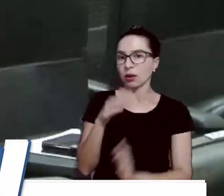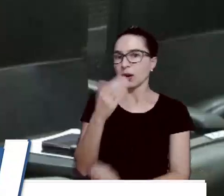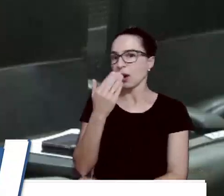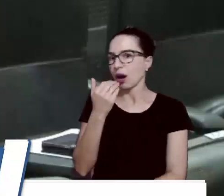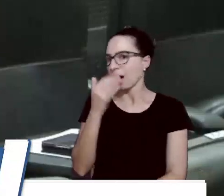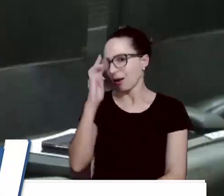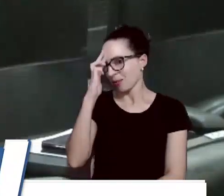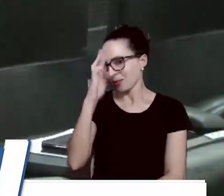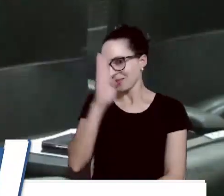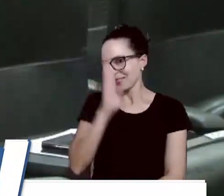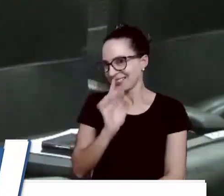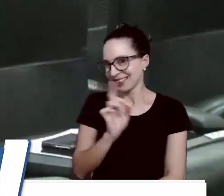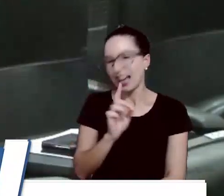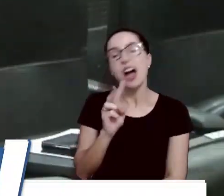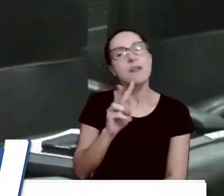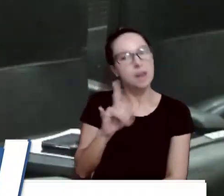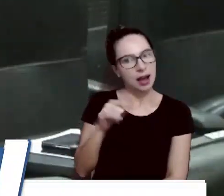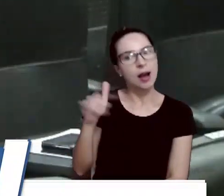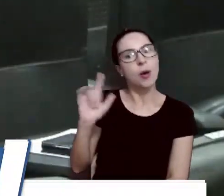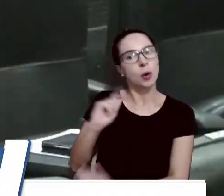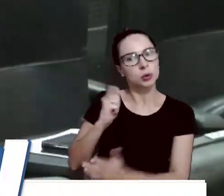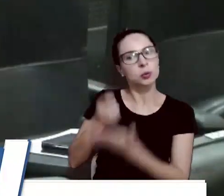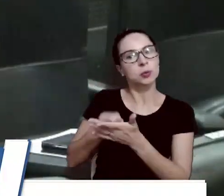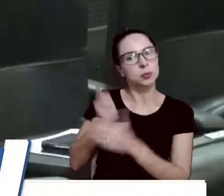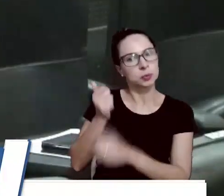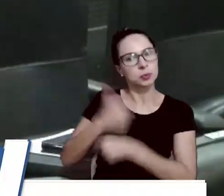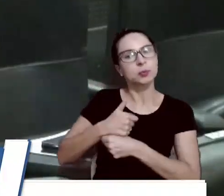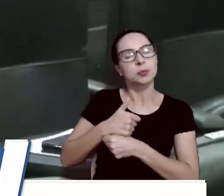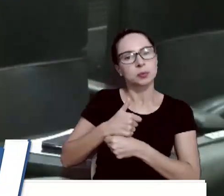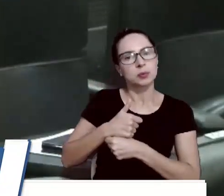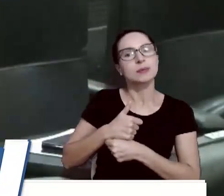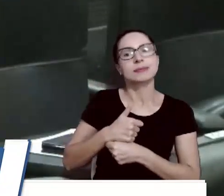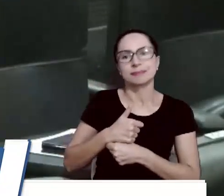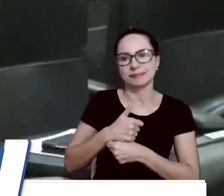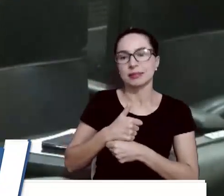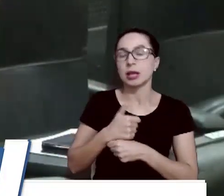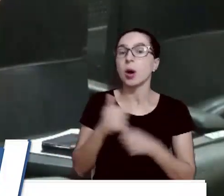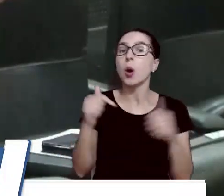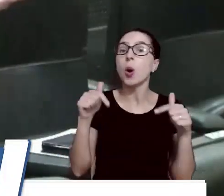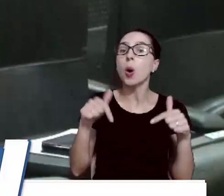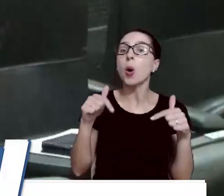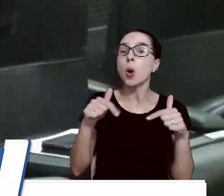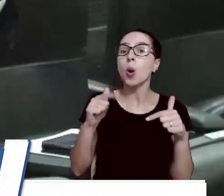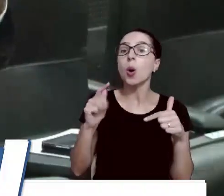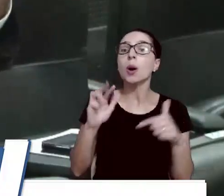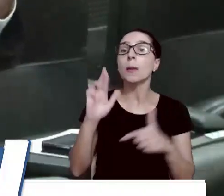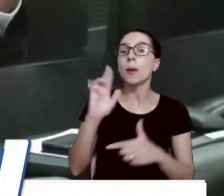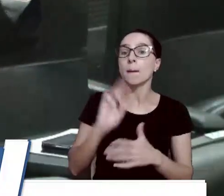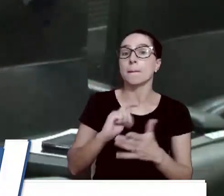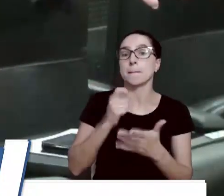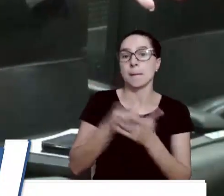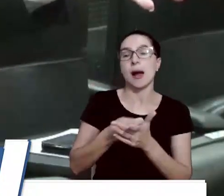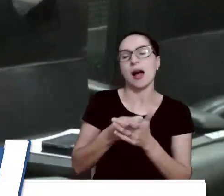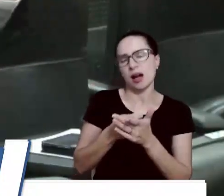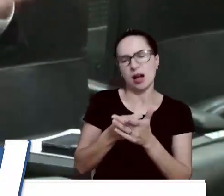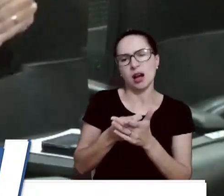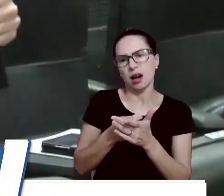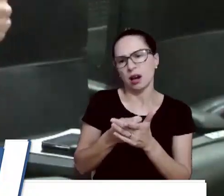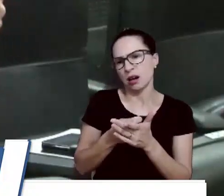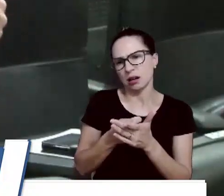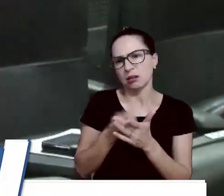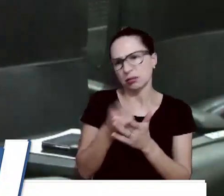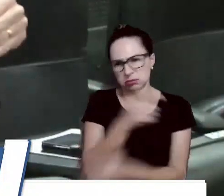disso, alguém vai ter que pagar essa conta. E hoje, quem está pagando a conta do próprio estudante que